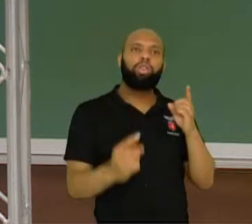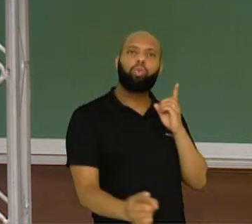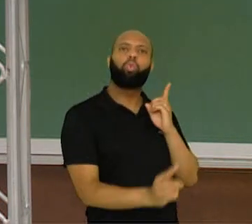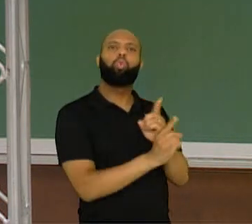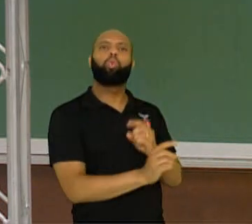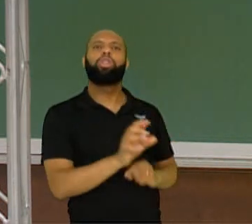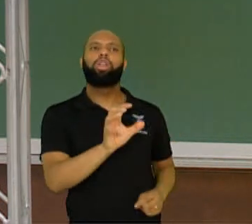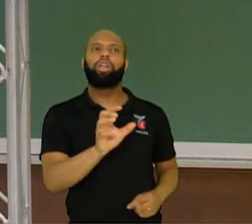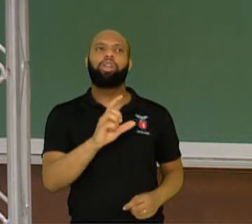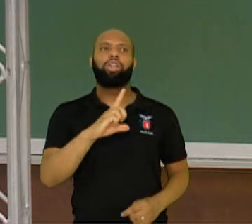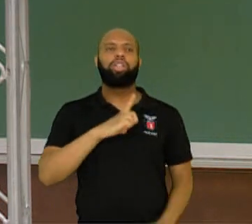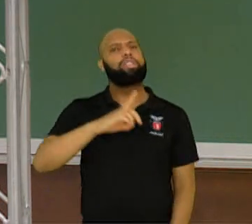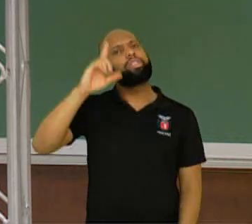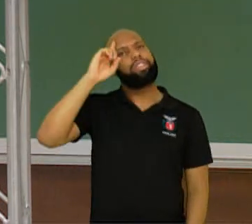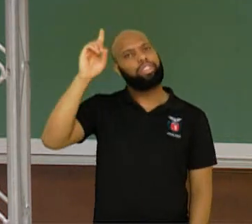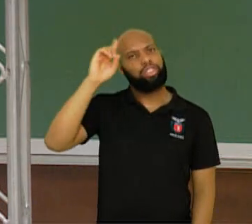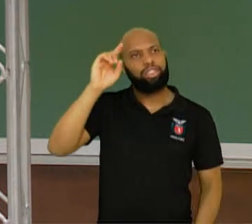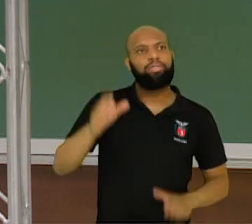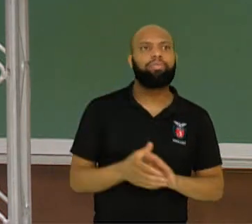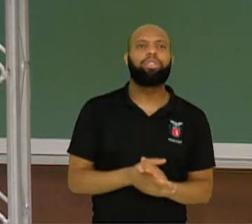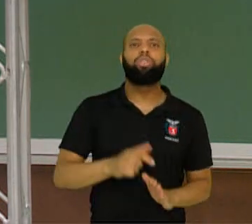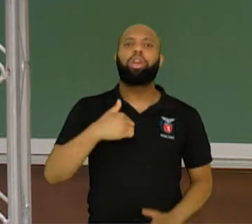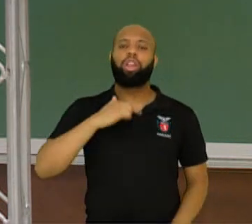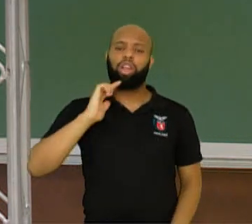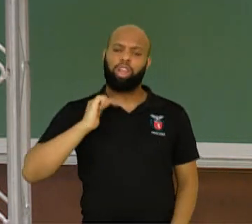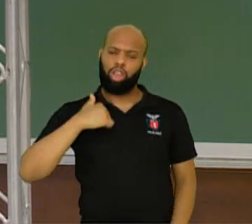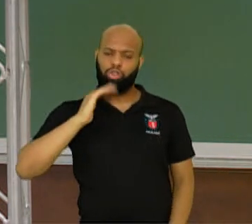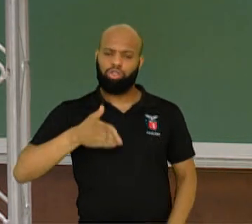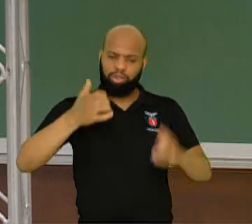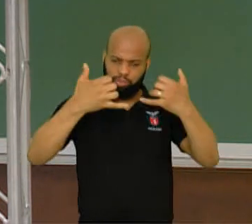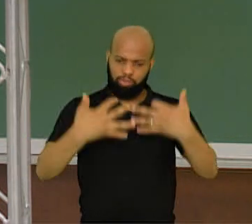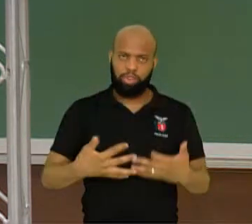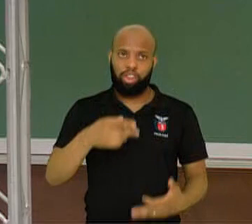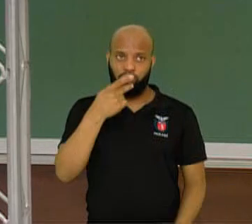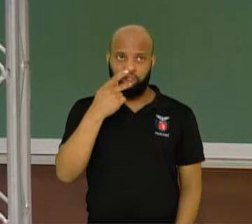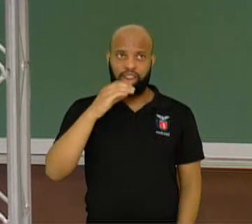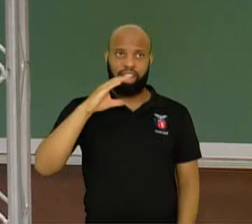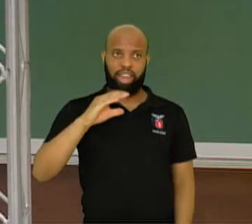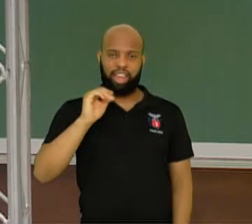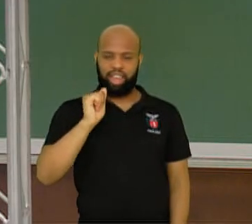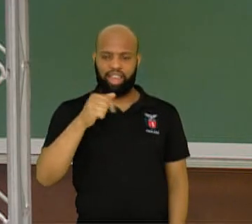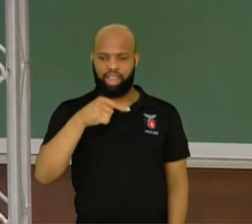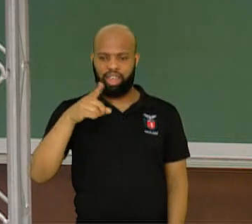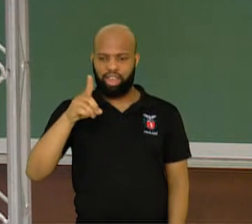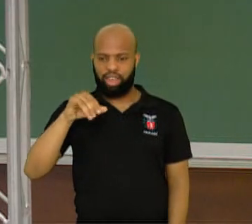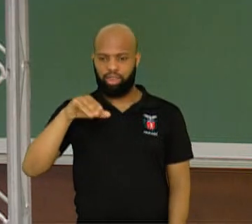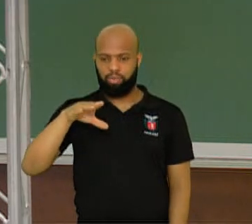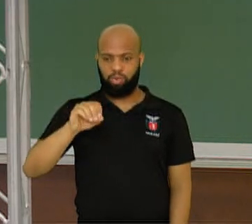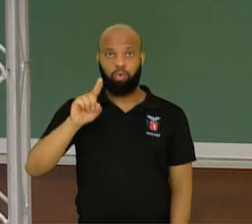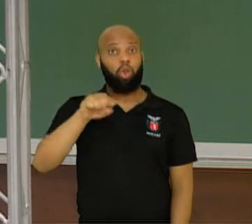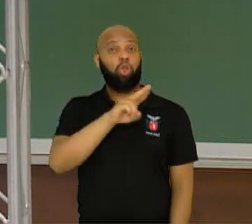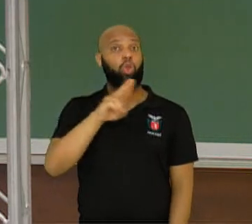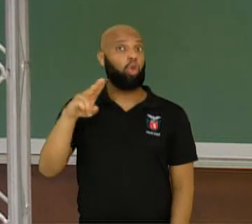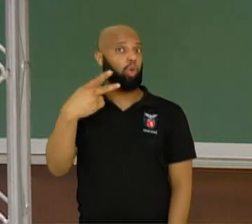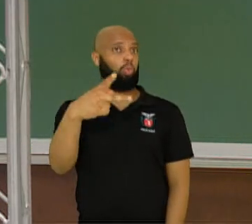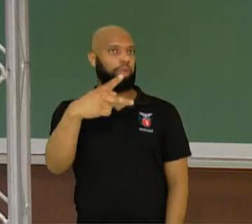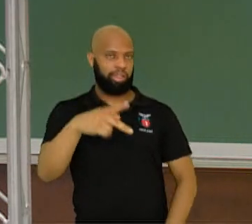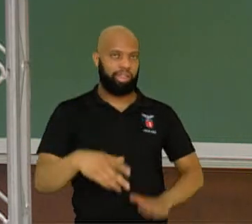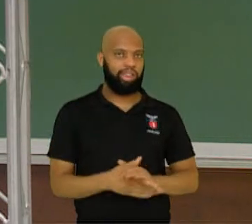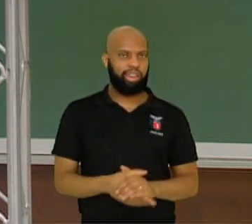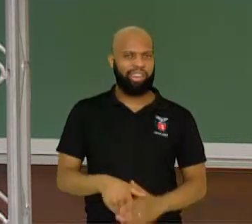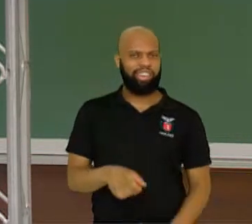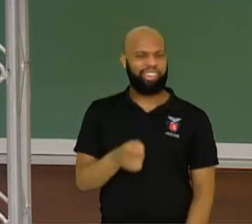esse elemento no nosso cotidiano. Então eu já dei a dica para vocês. Se eu falei cádmio, é o nome do elemento químico.